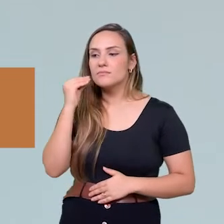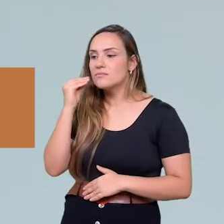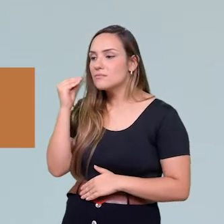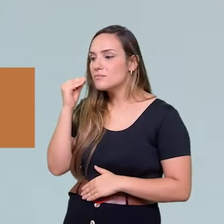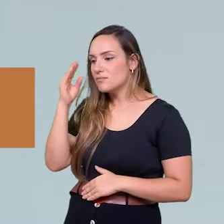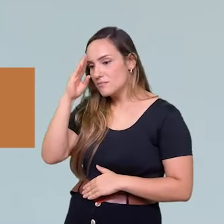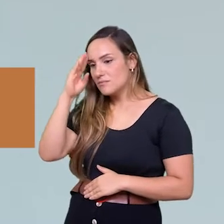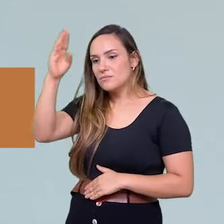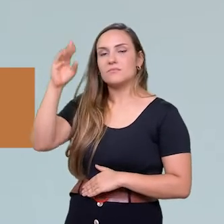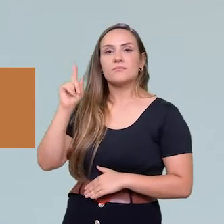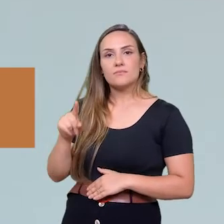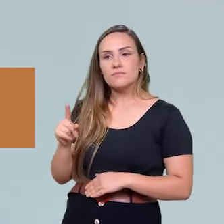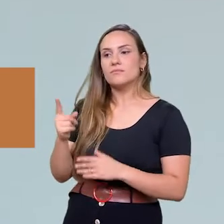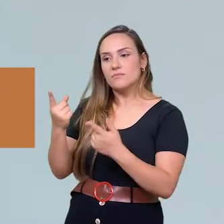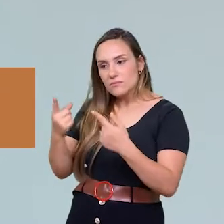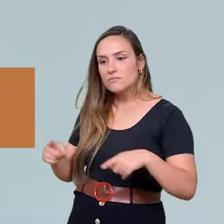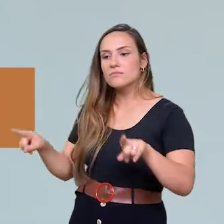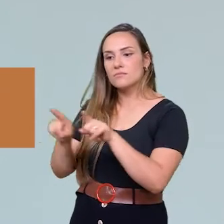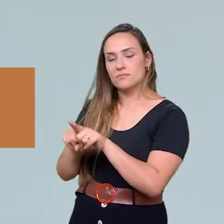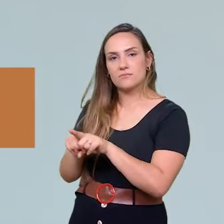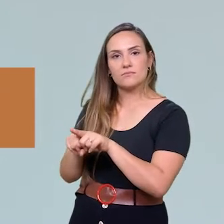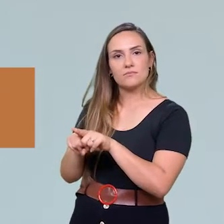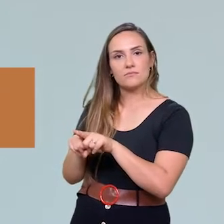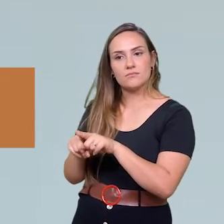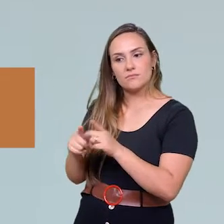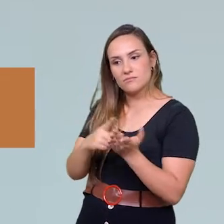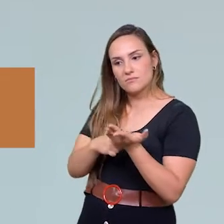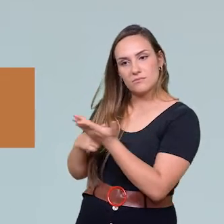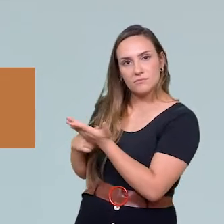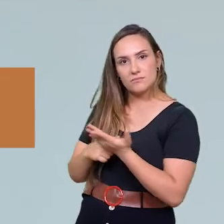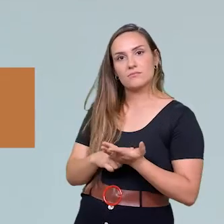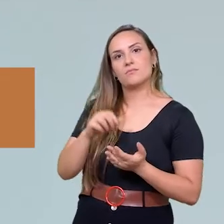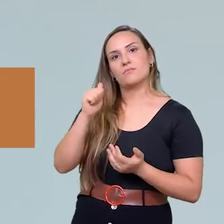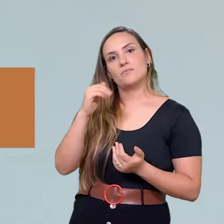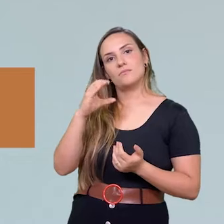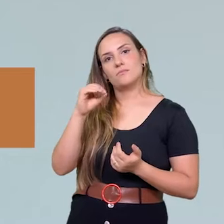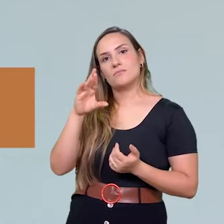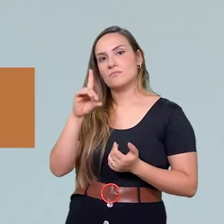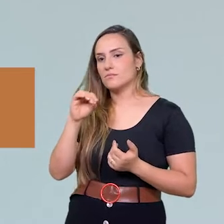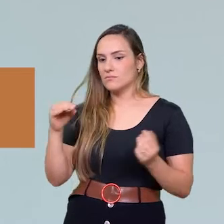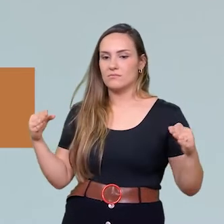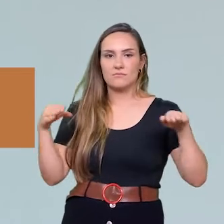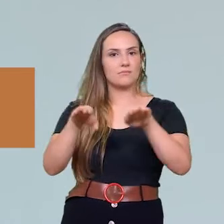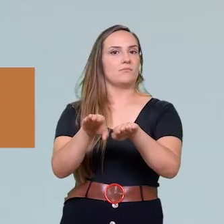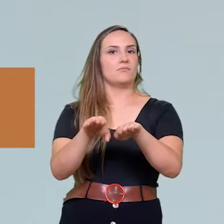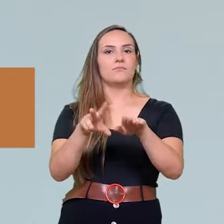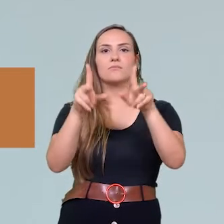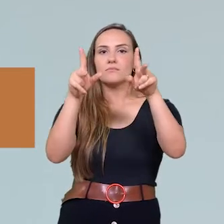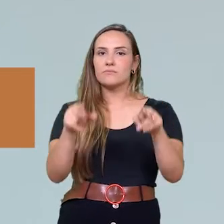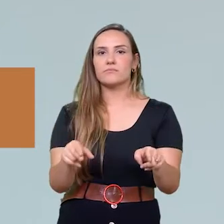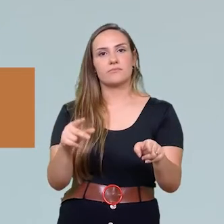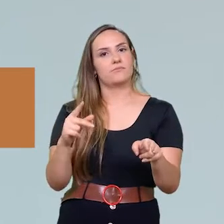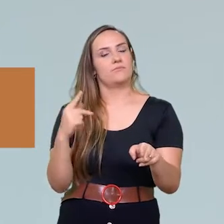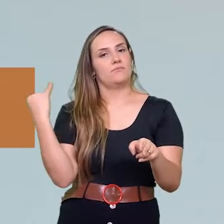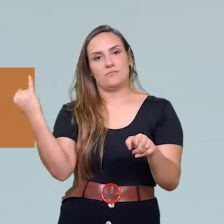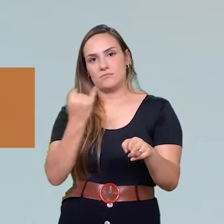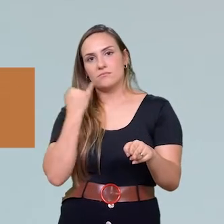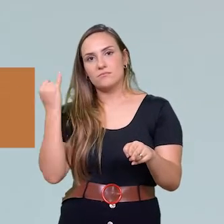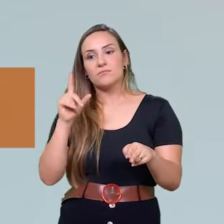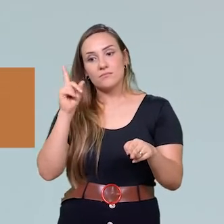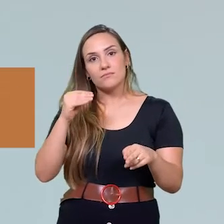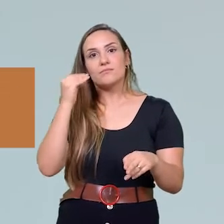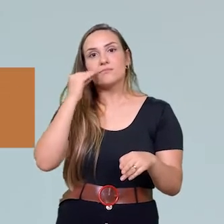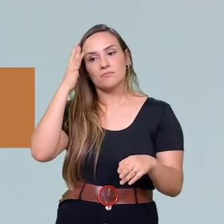solução extrajudicial das demandas, ou seja, é tão importante quanto o nosso principal trabalho. Então, o nosso trabalho tem que ser